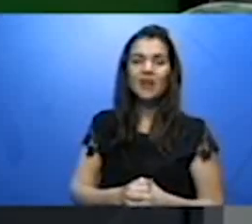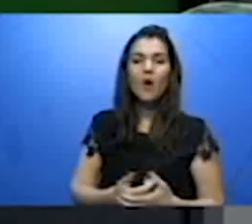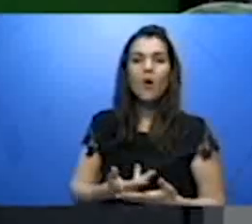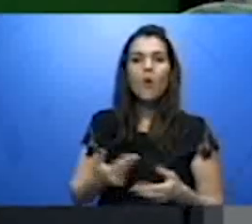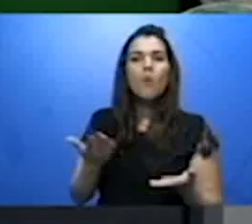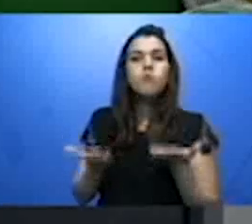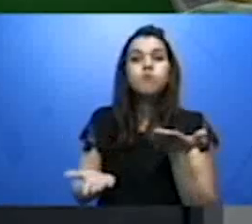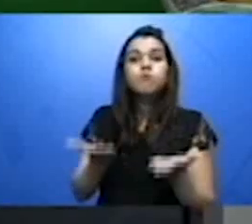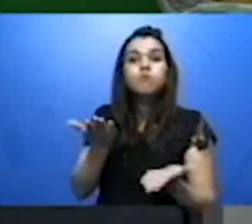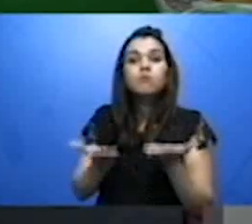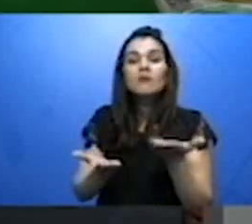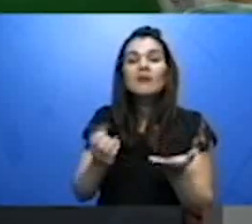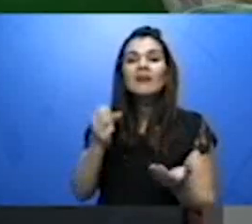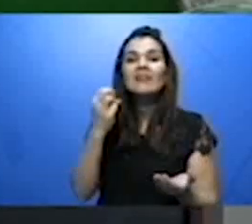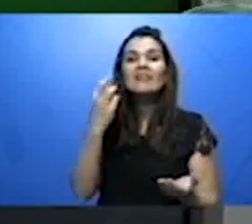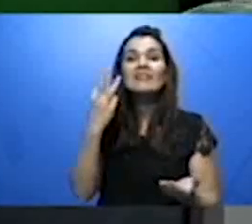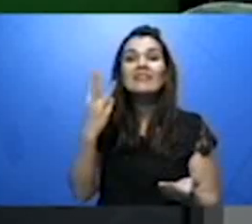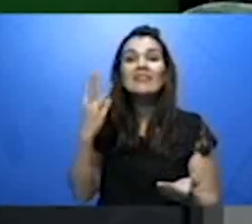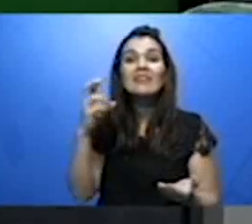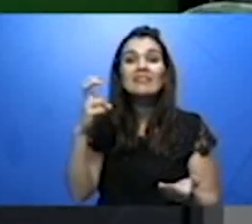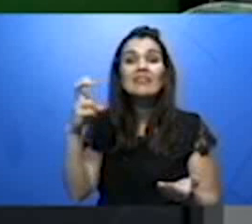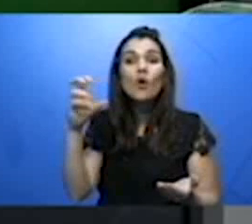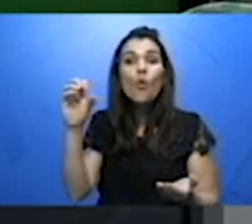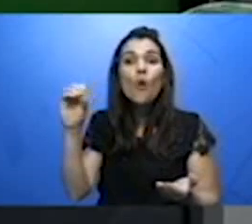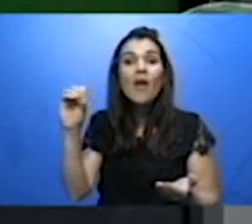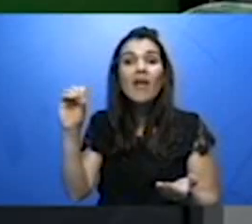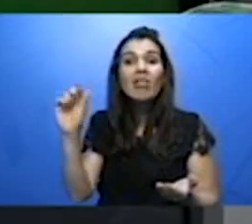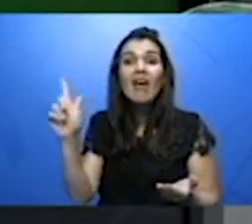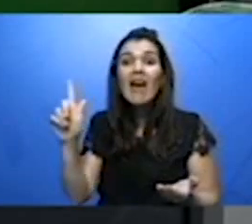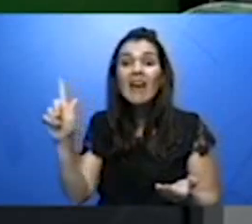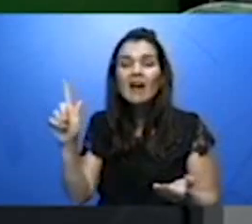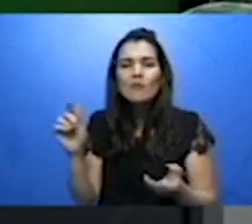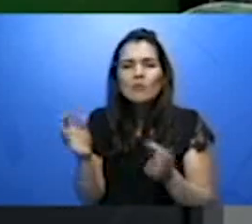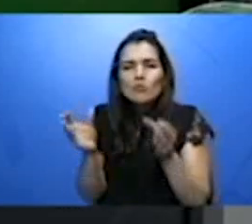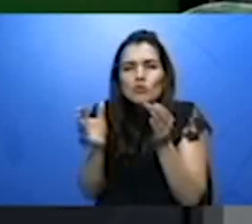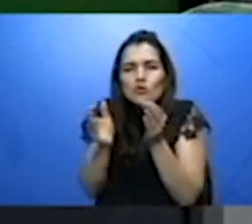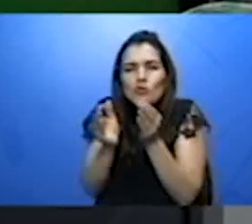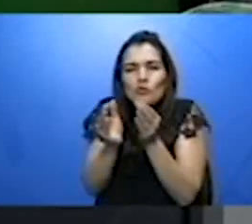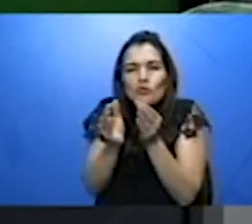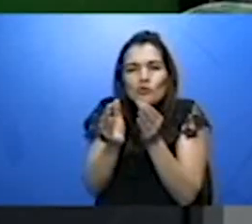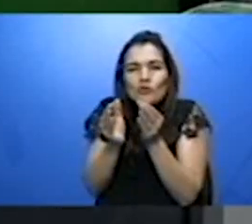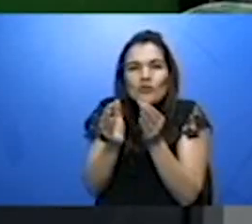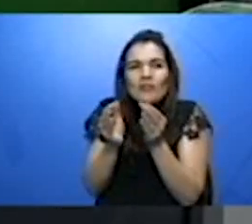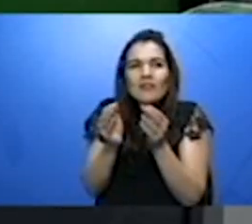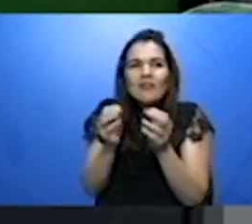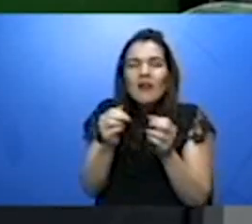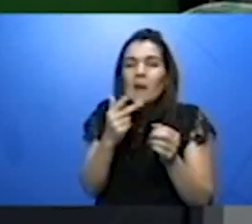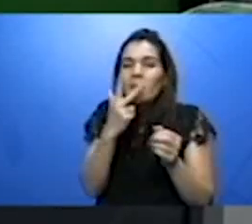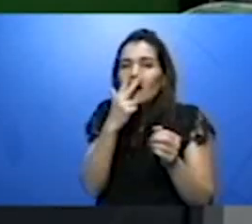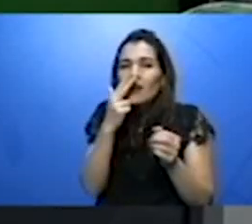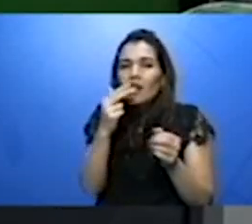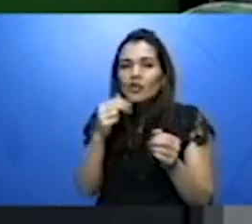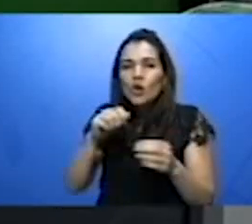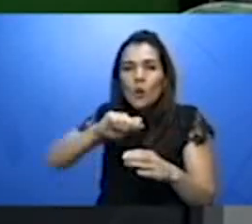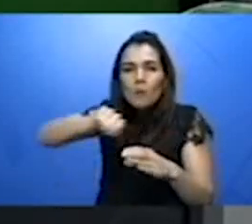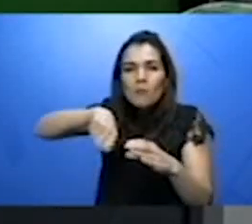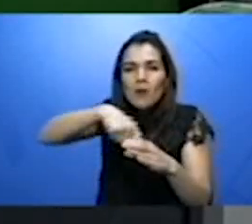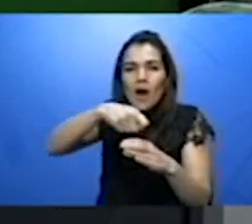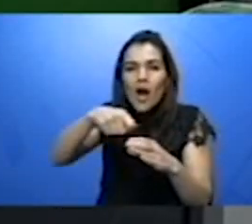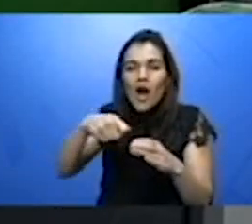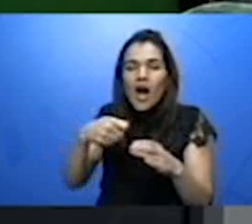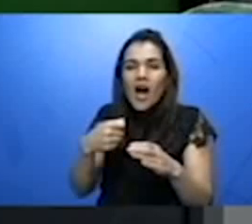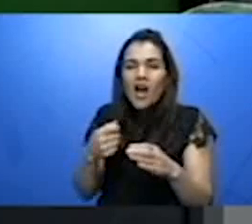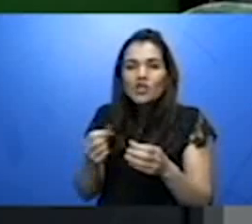nascer é de 350g gente ele nasce bem pequenininho sabe aquele saquinho de molho de tomate O que